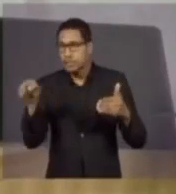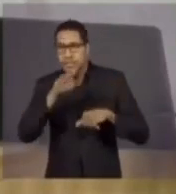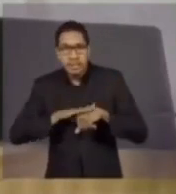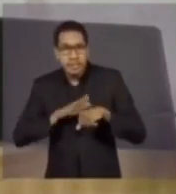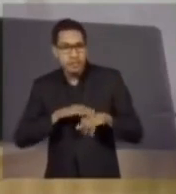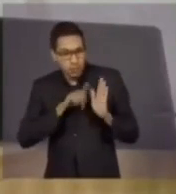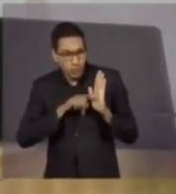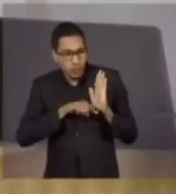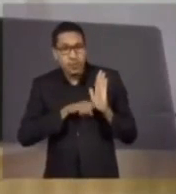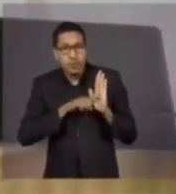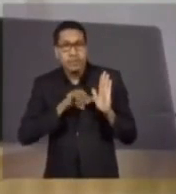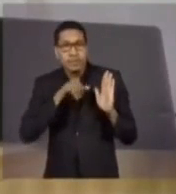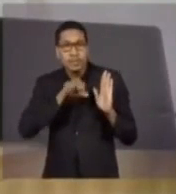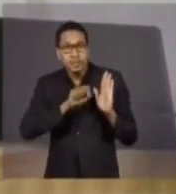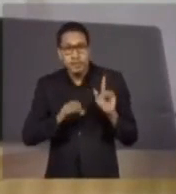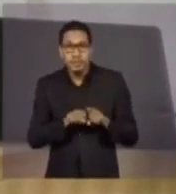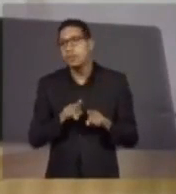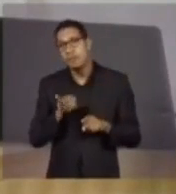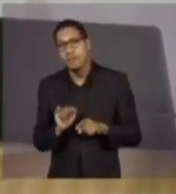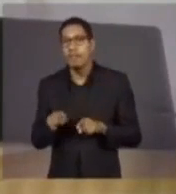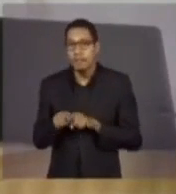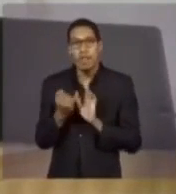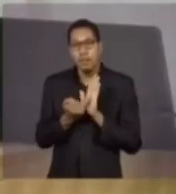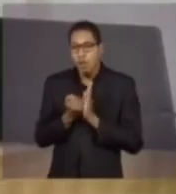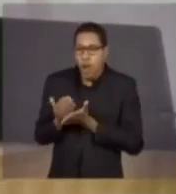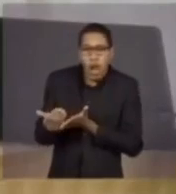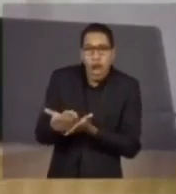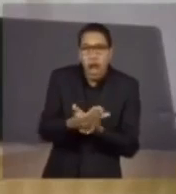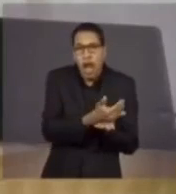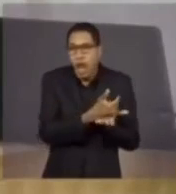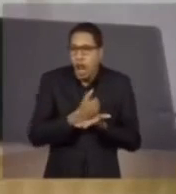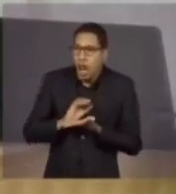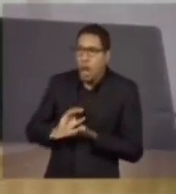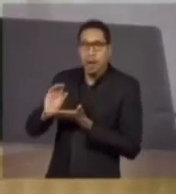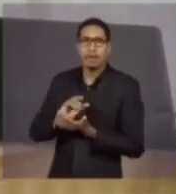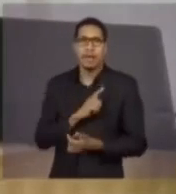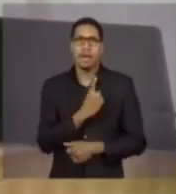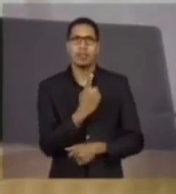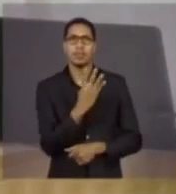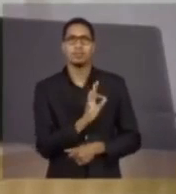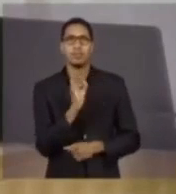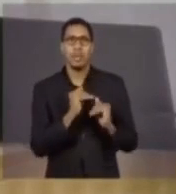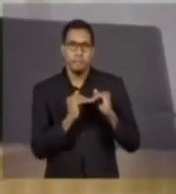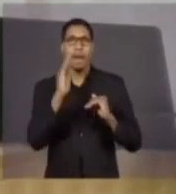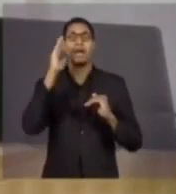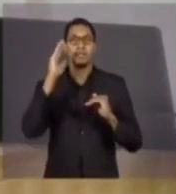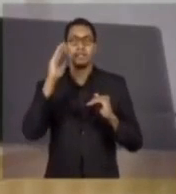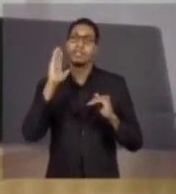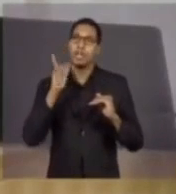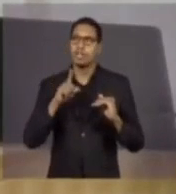a criação de uma alíquota extraordinária de uma contribuição extraordinária para além dos 14 por cento que foi